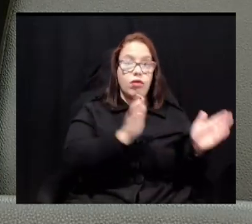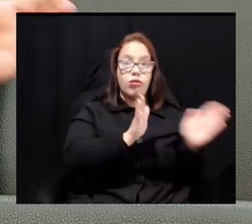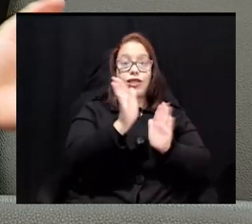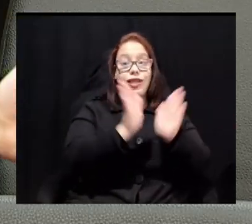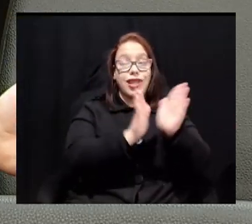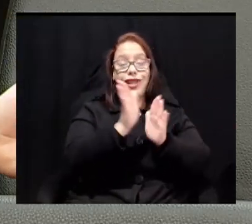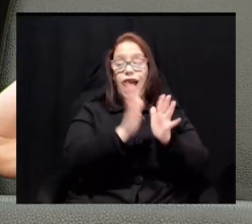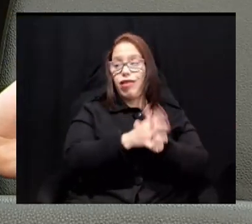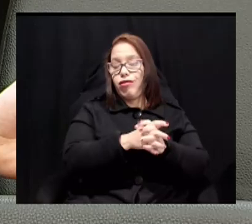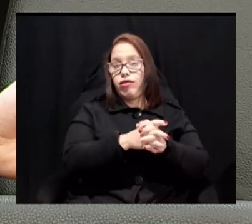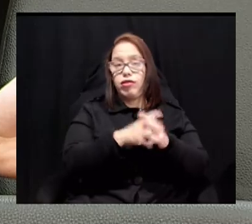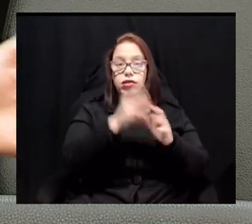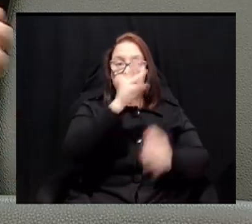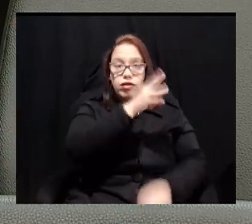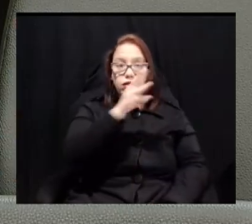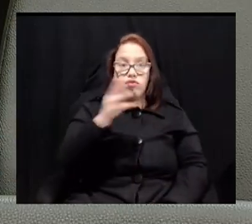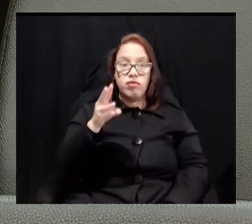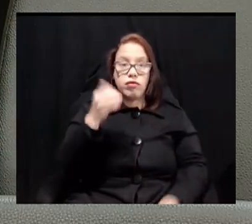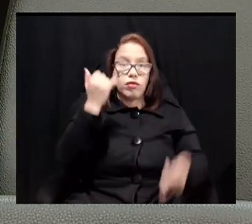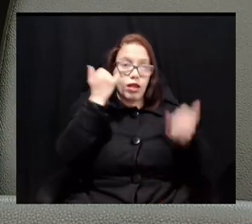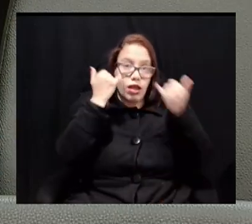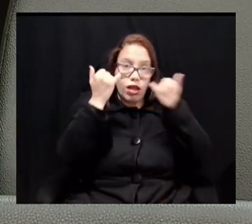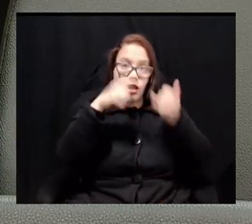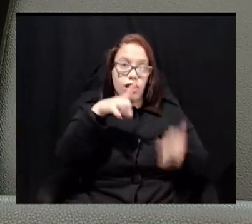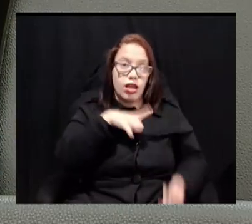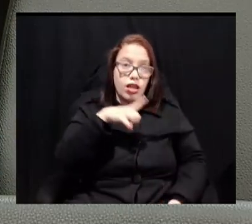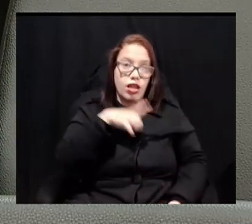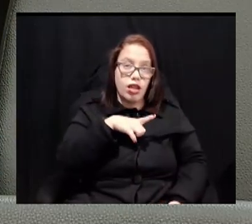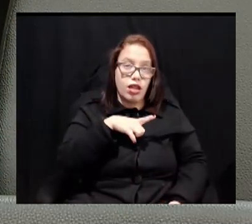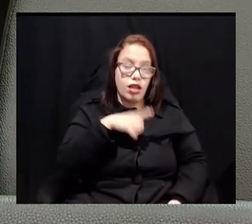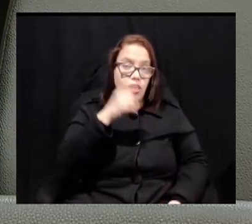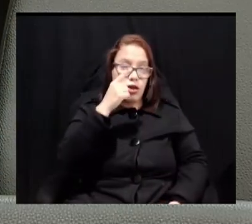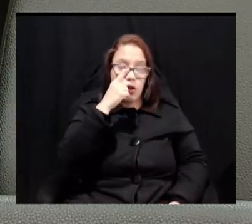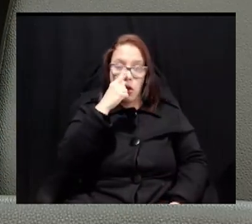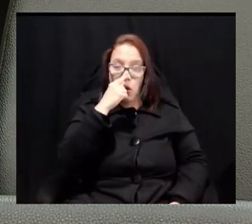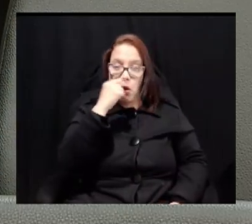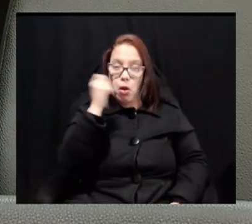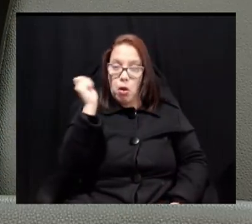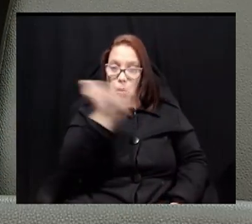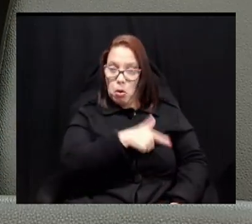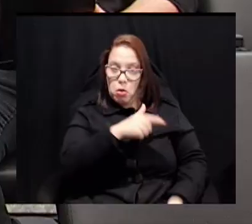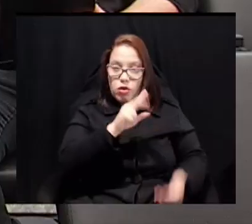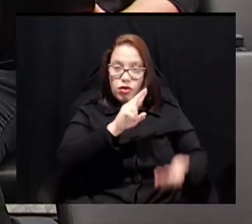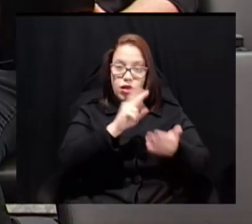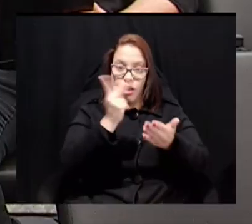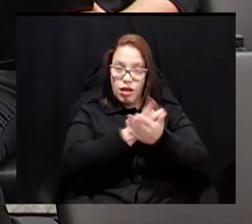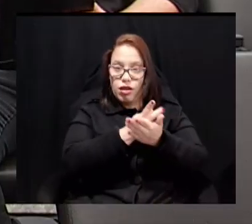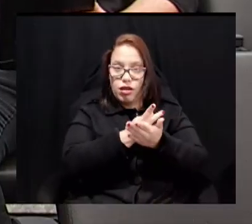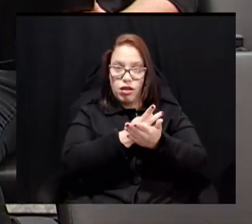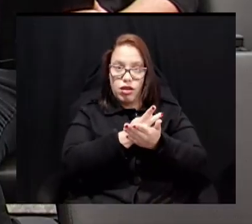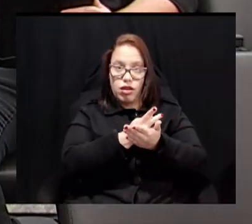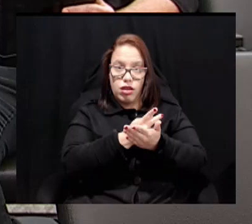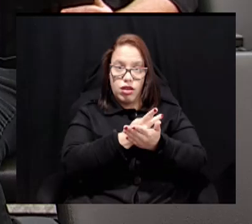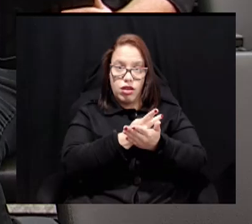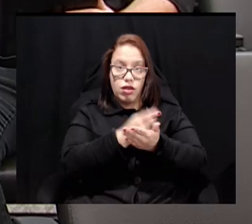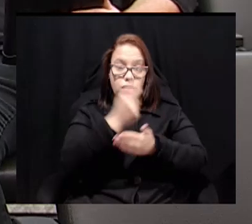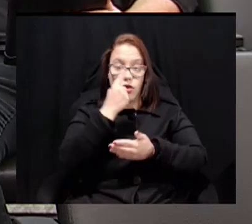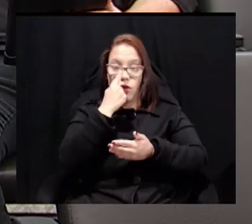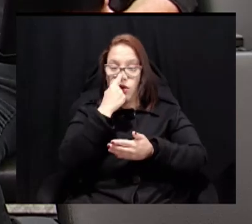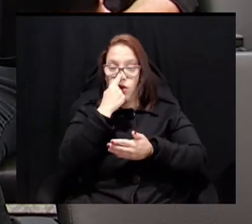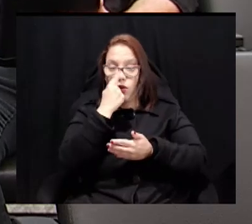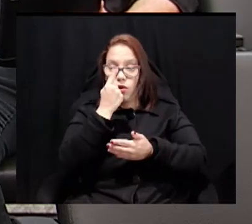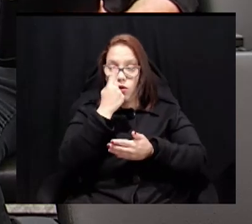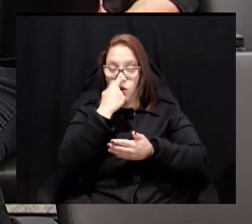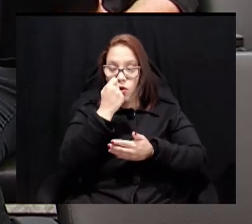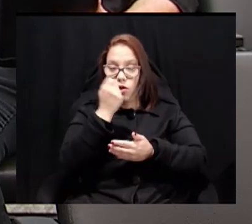site, mas ela tem a informação. E ao invés de ela descartar esse resíduo num local inadequado, ela vai descartar esse resíduo na frente da casa